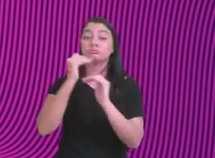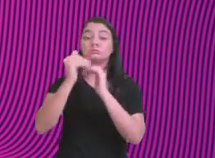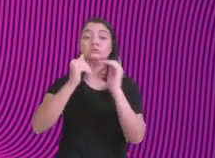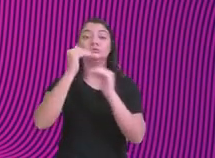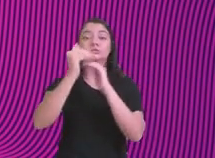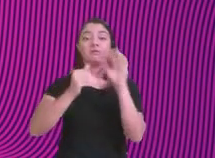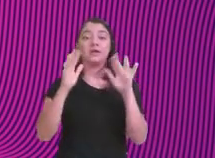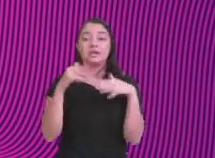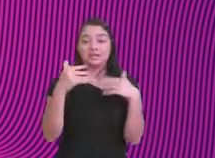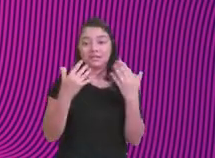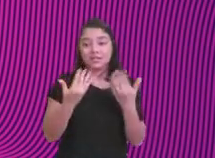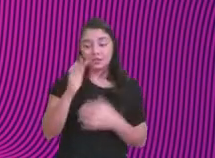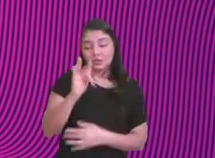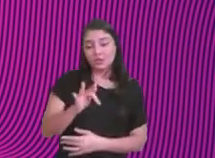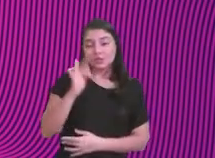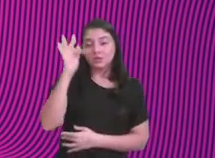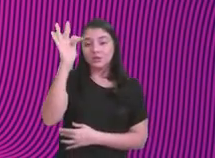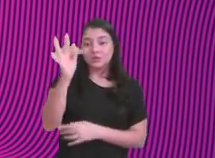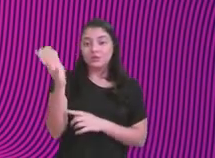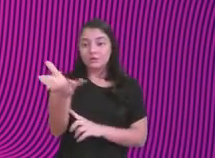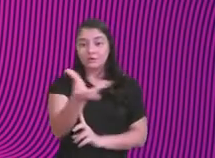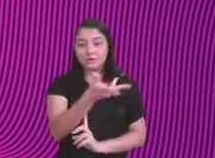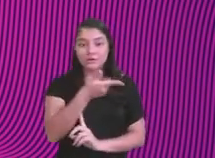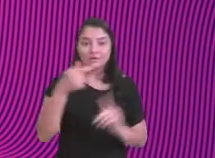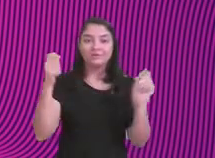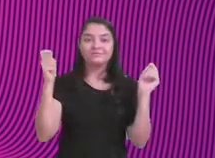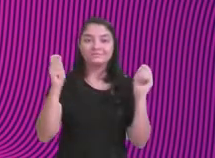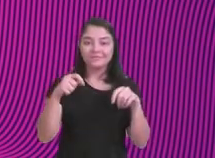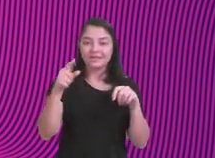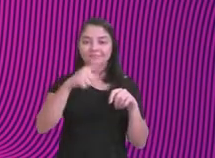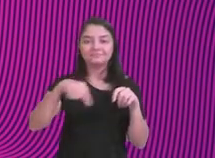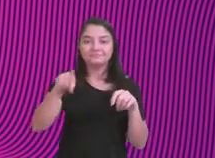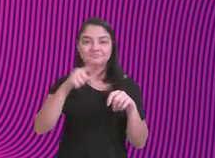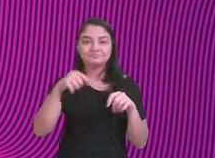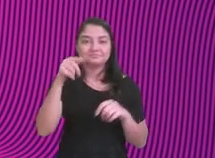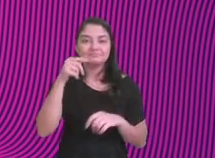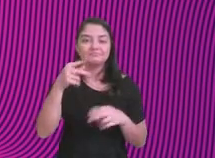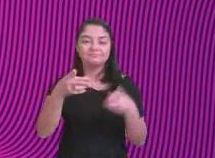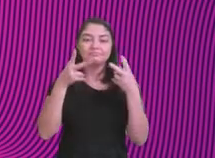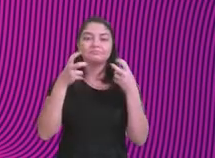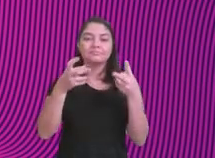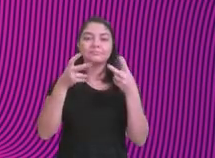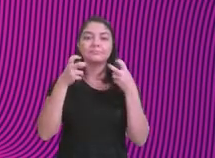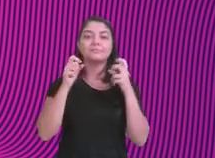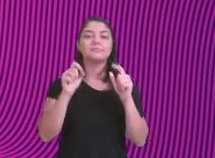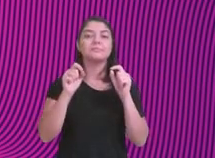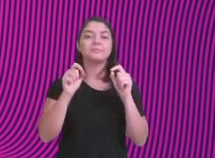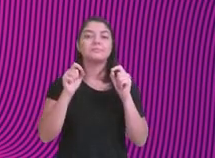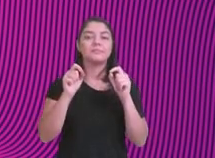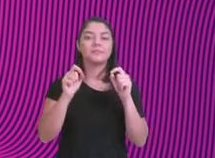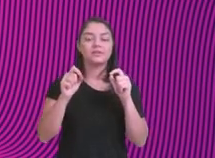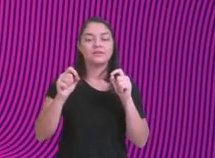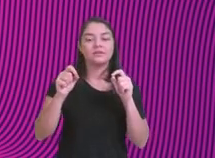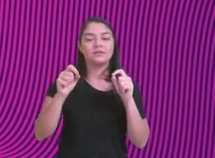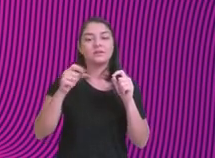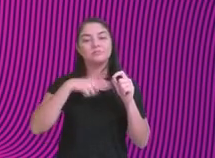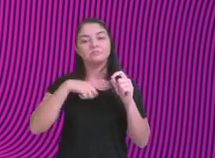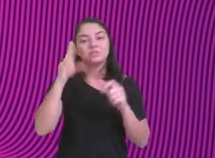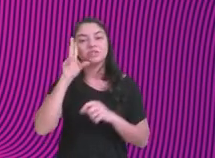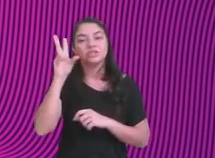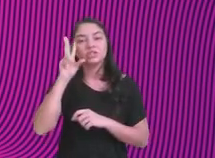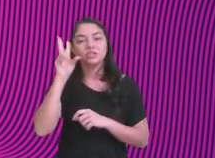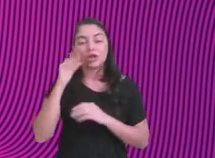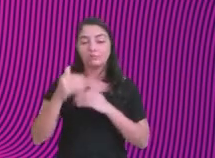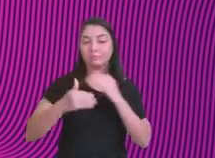futuro é muito promissor e a gente acompanha a evolução na história que acontece de uma forma